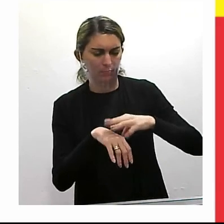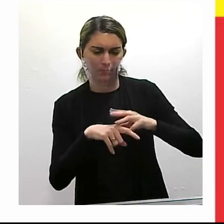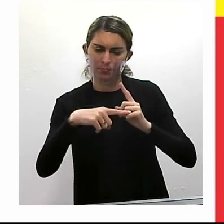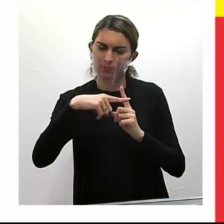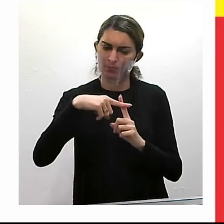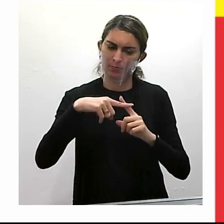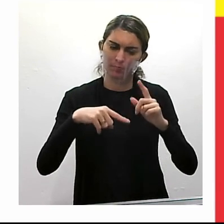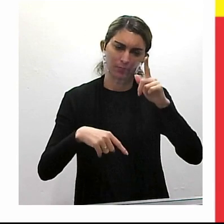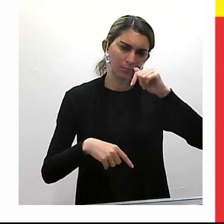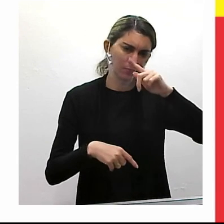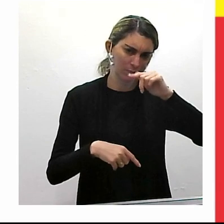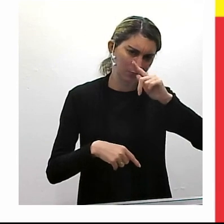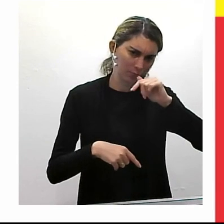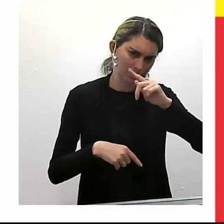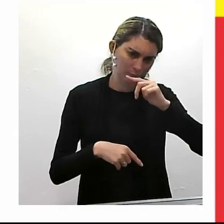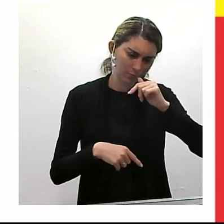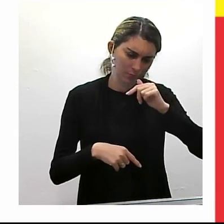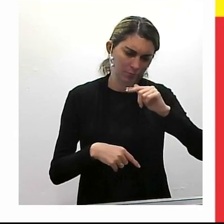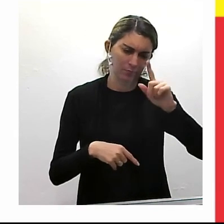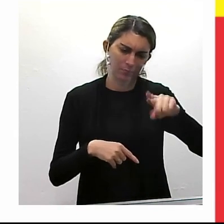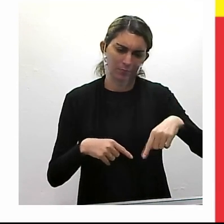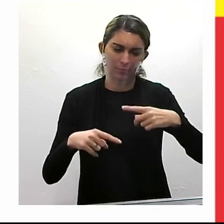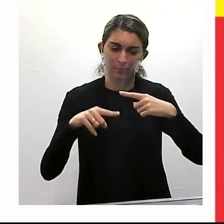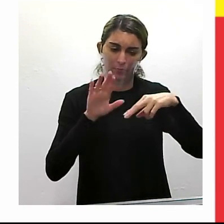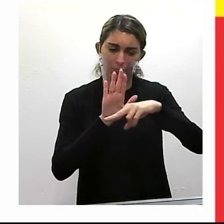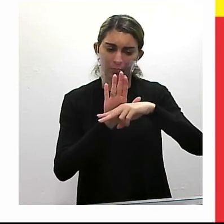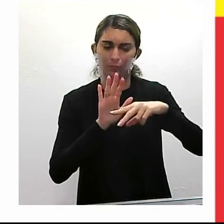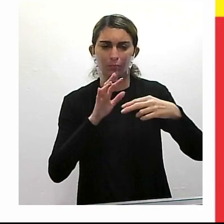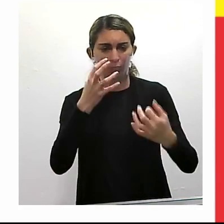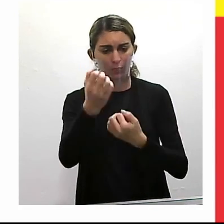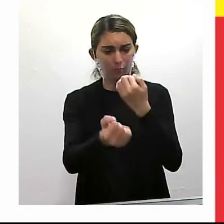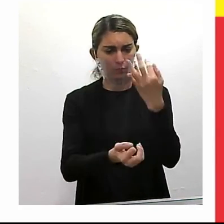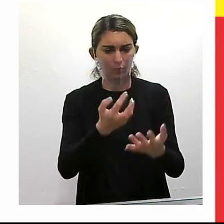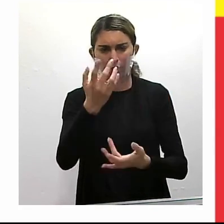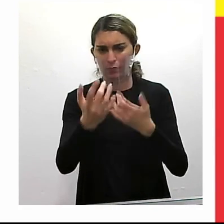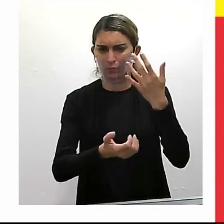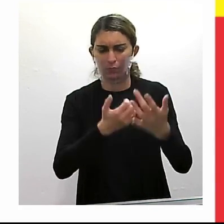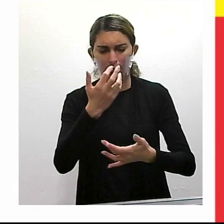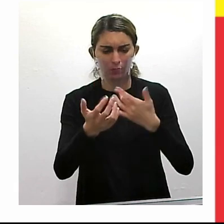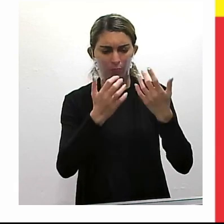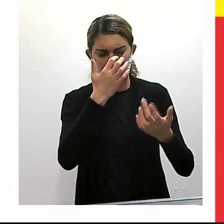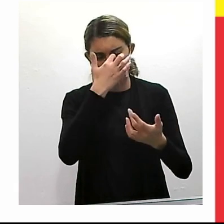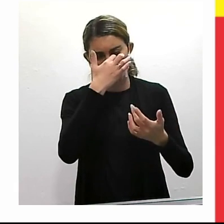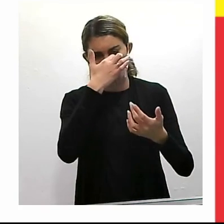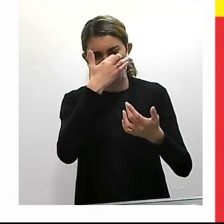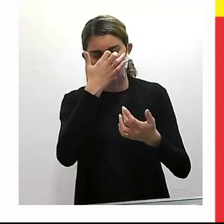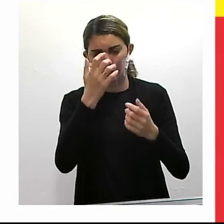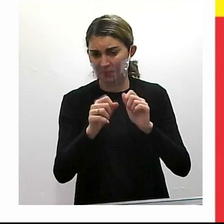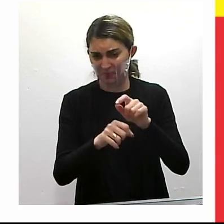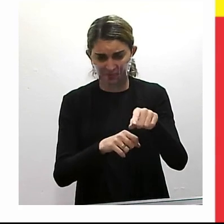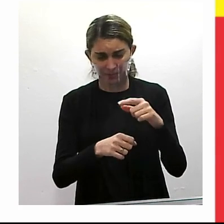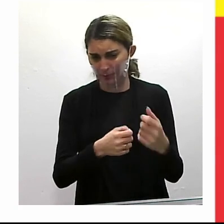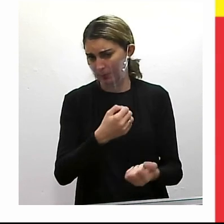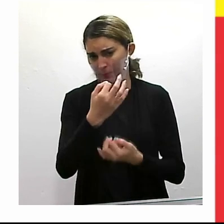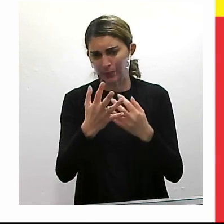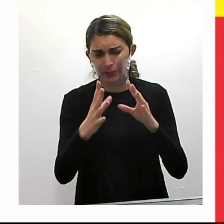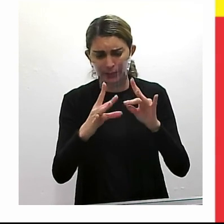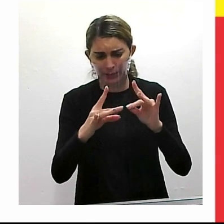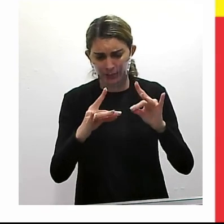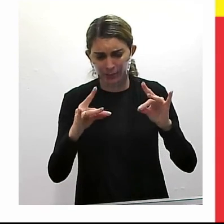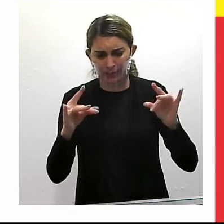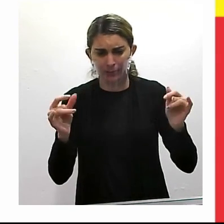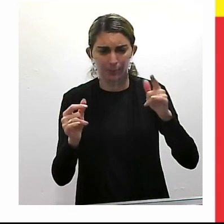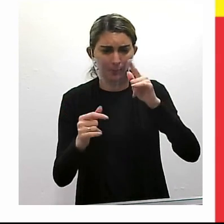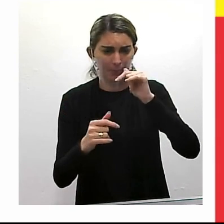mais água é igual a fogo, certo? Os metais alcalinos são extremamente sensíveis